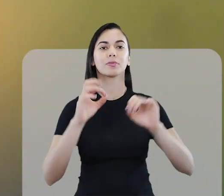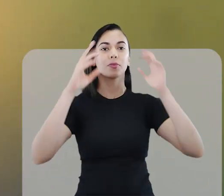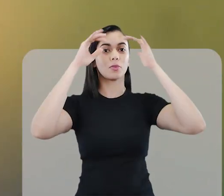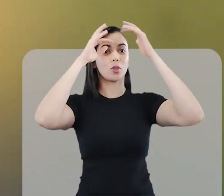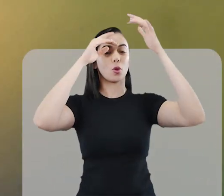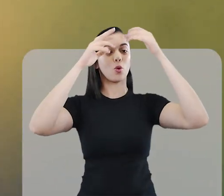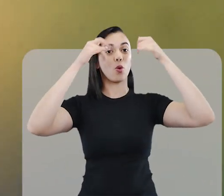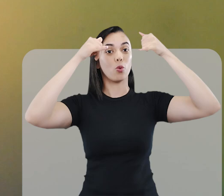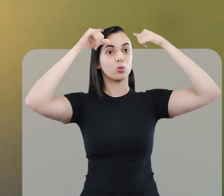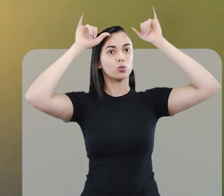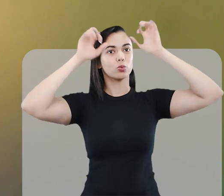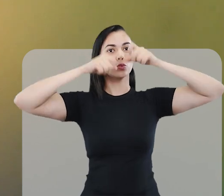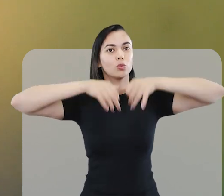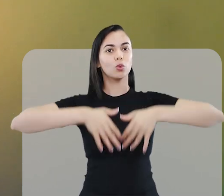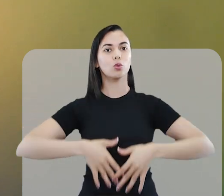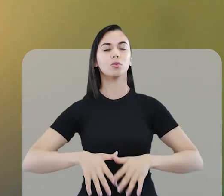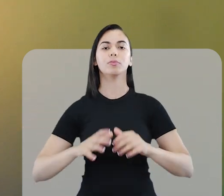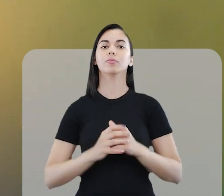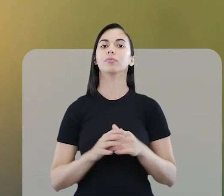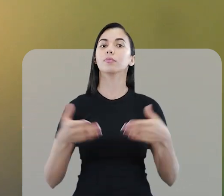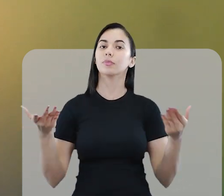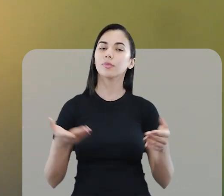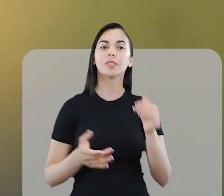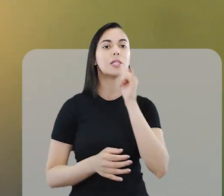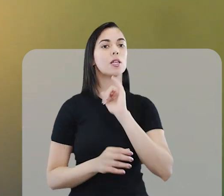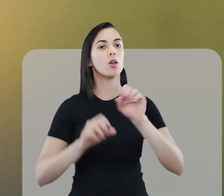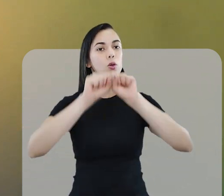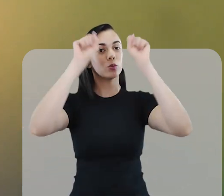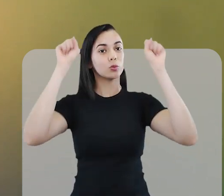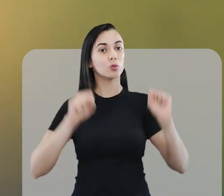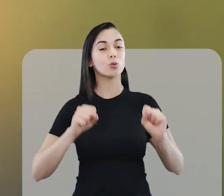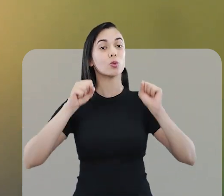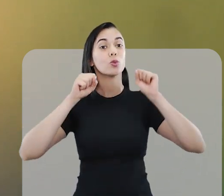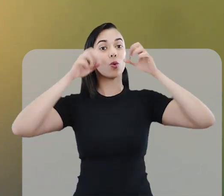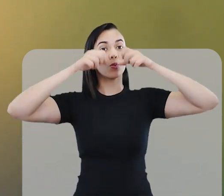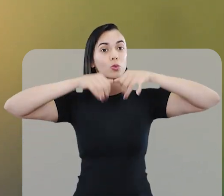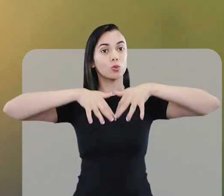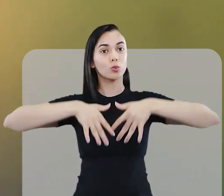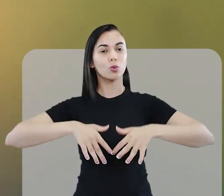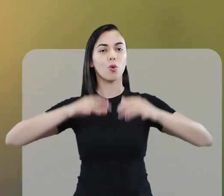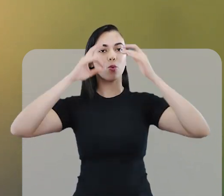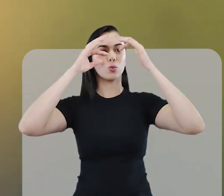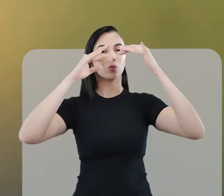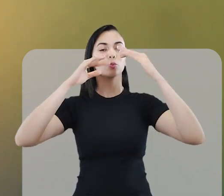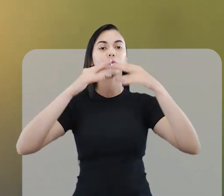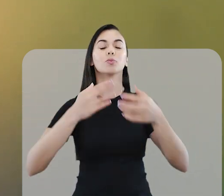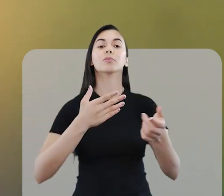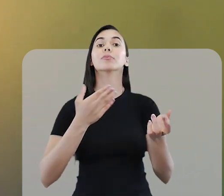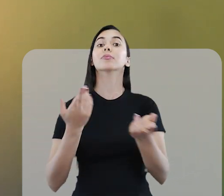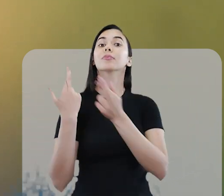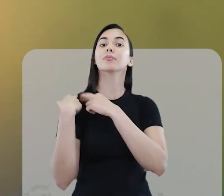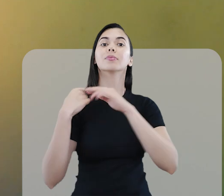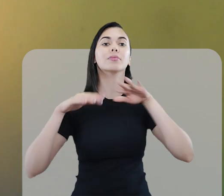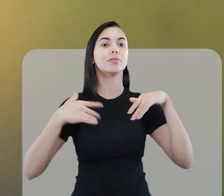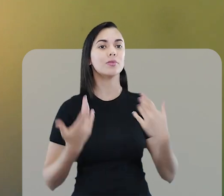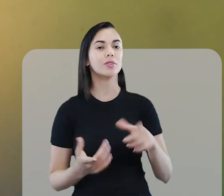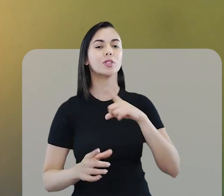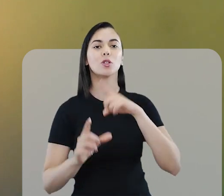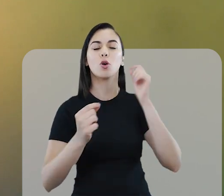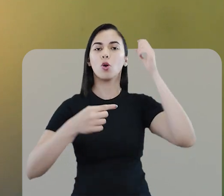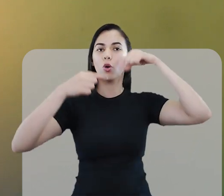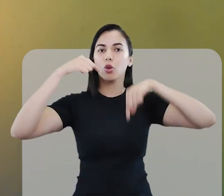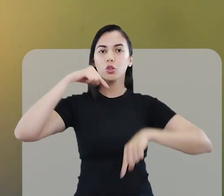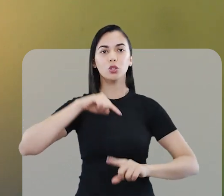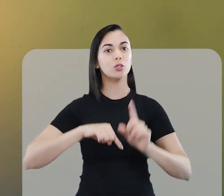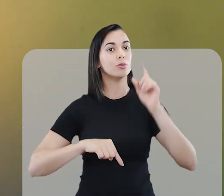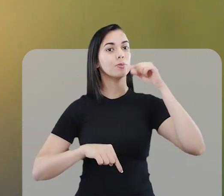célula nervosa. Vamos relembrar que o nosso sistema nervoso central é responsável pela comunicação de mensagens no nosso organismo. Nesse caso, nós